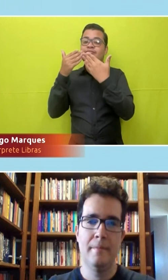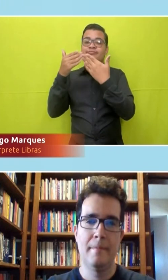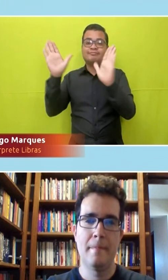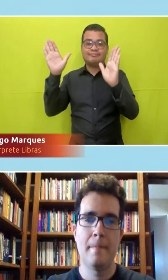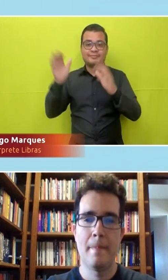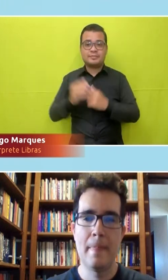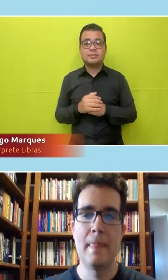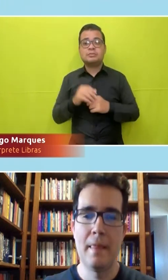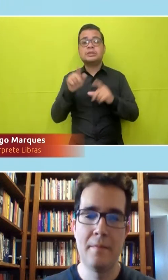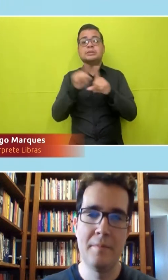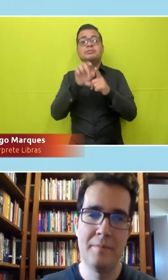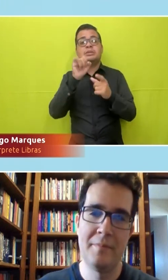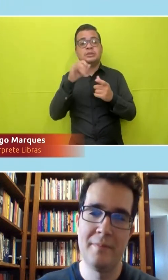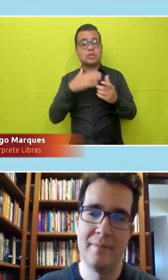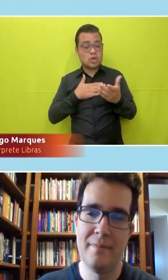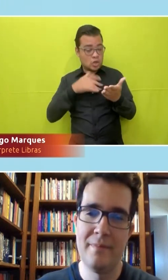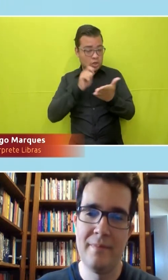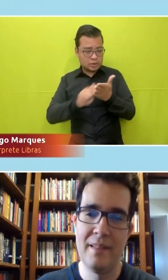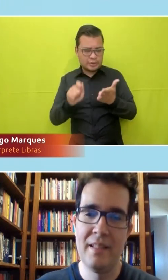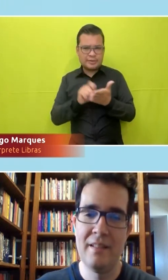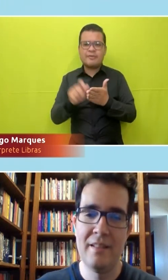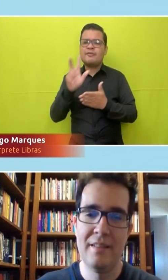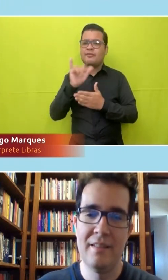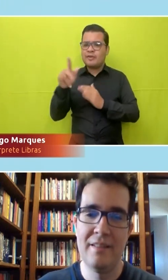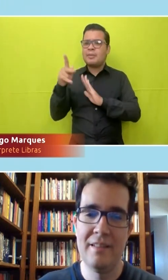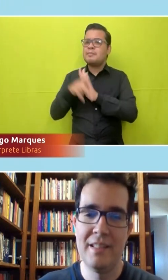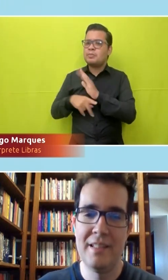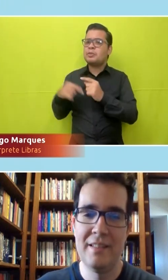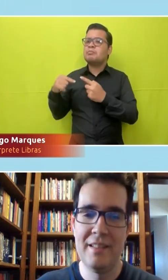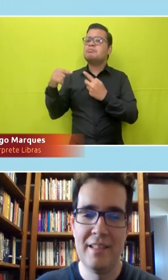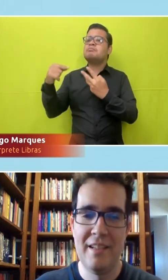vão ter outros projetos aí, Adérito, nos próximos anos?